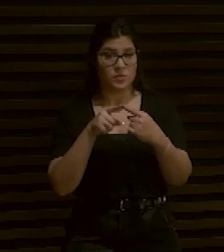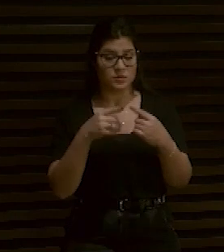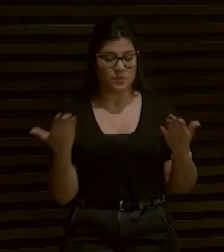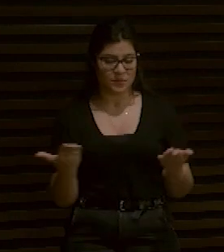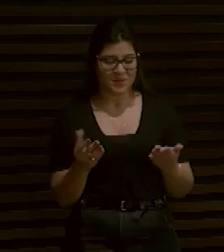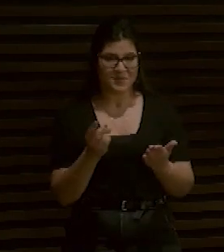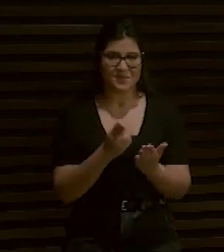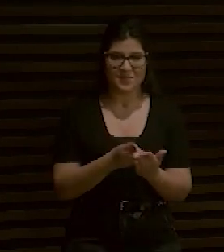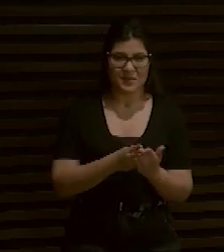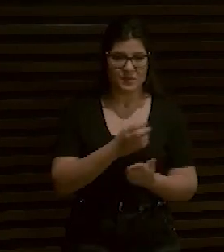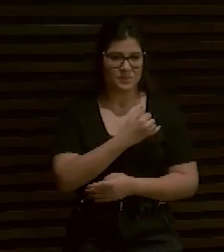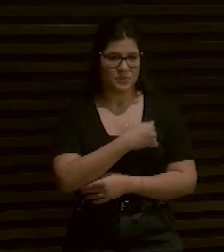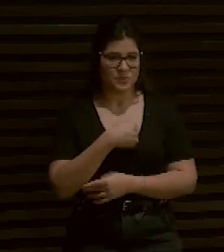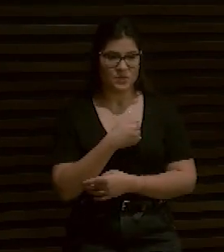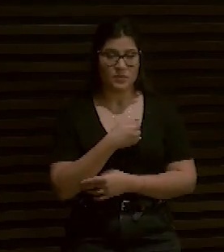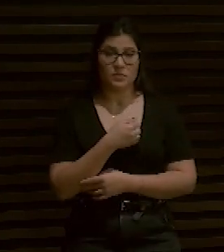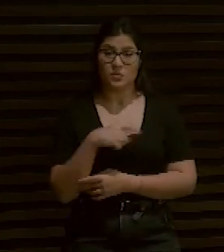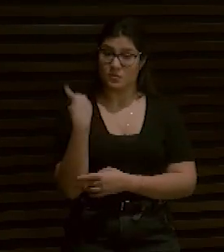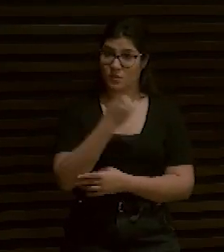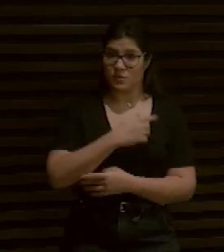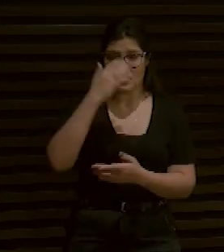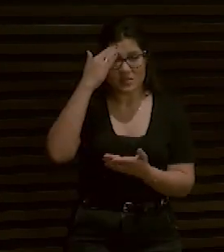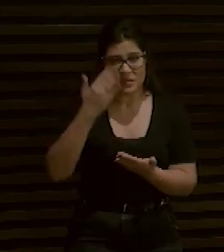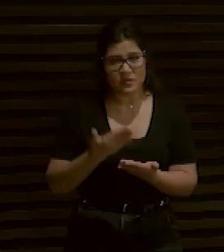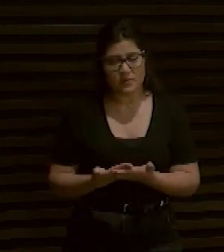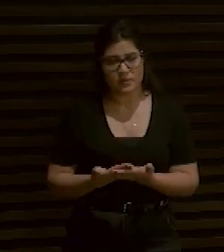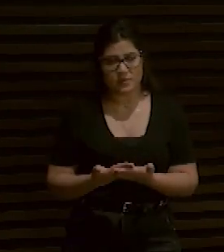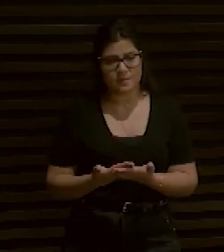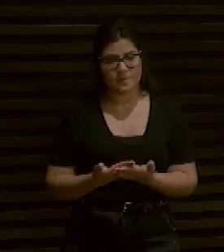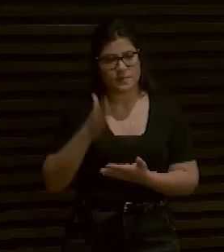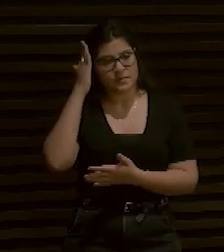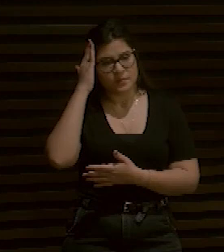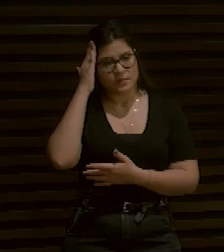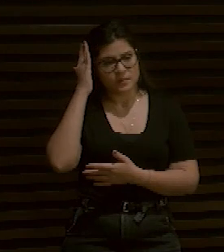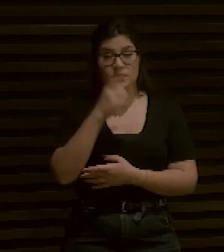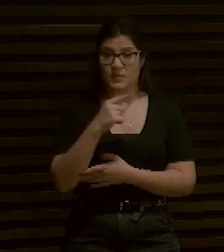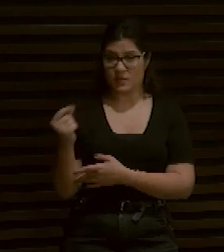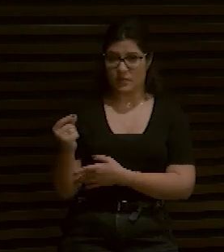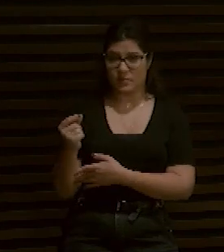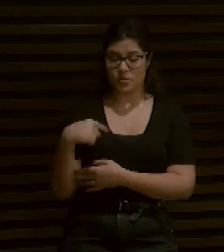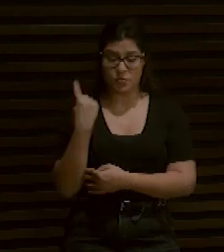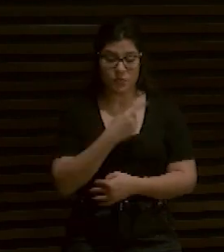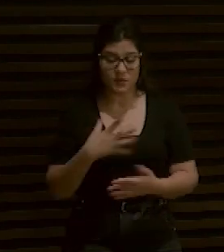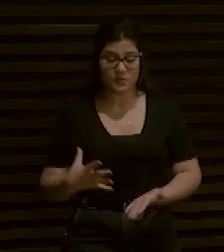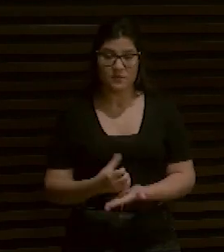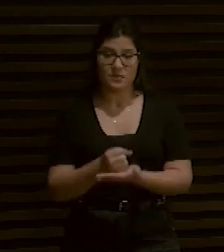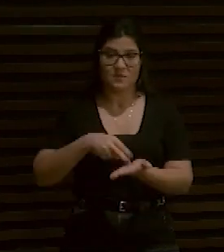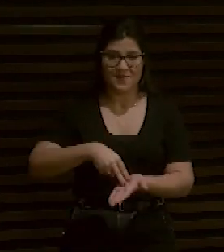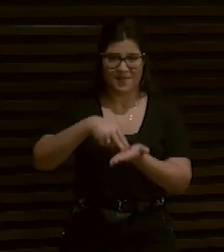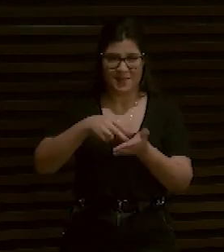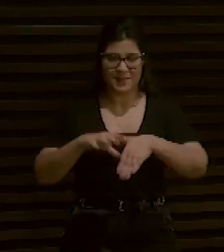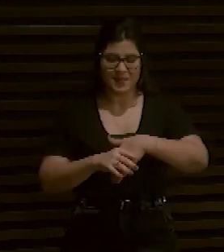João. Que nós, os que cremos, saiamos daqui sabendo que a nossa salvação está firme em